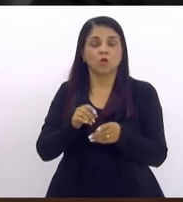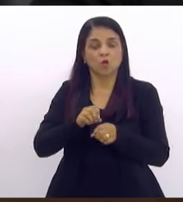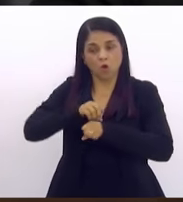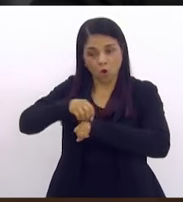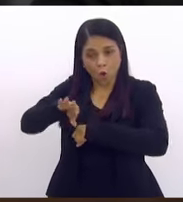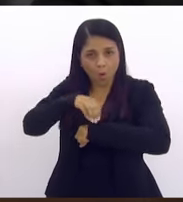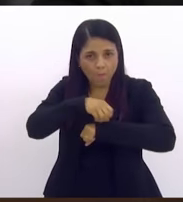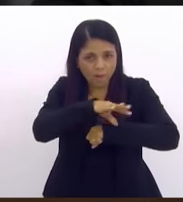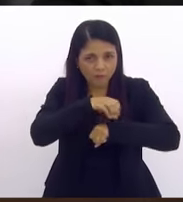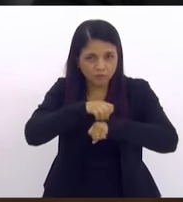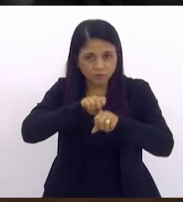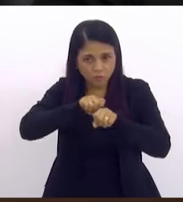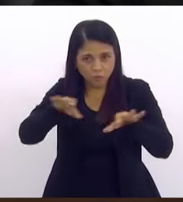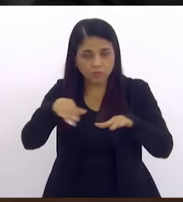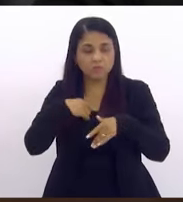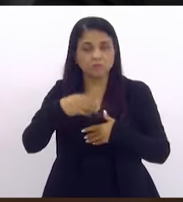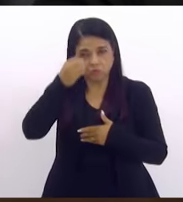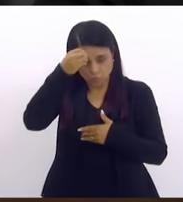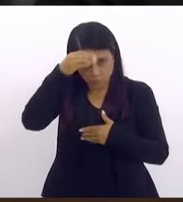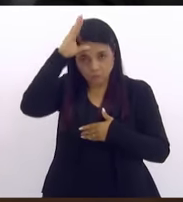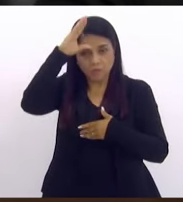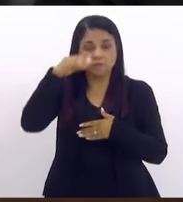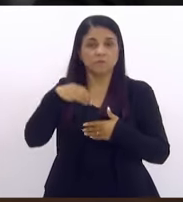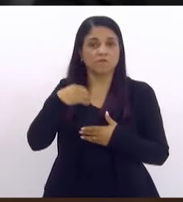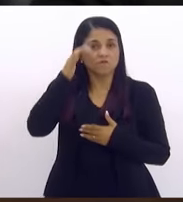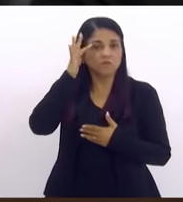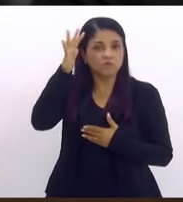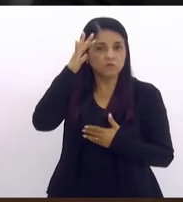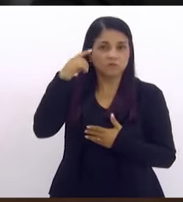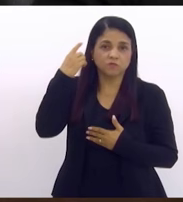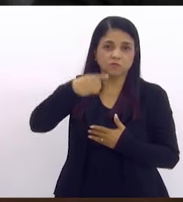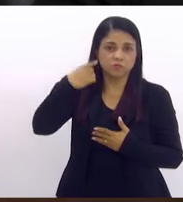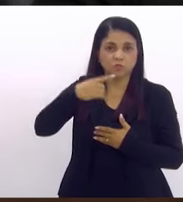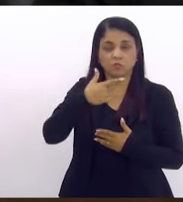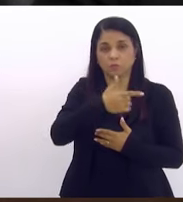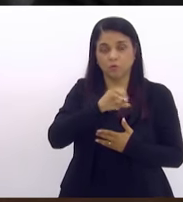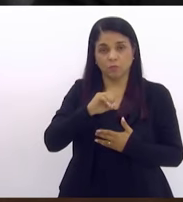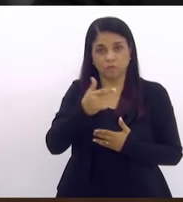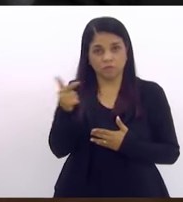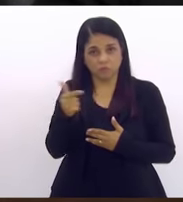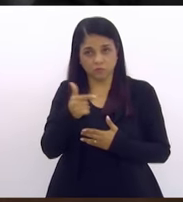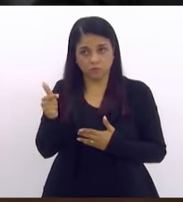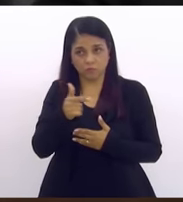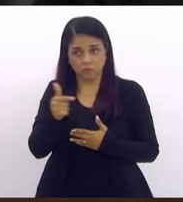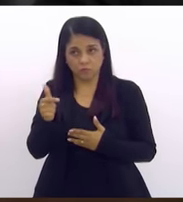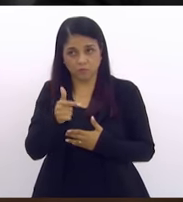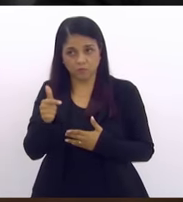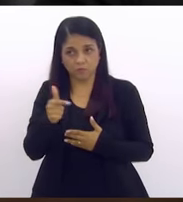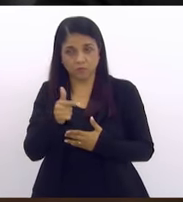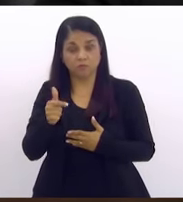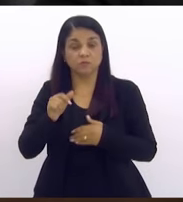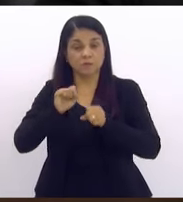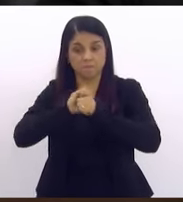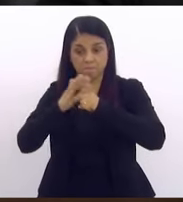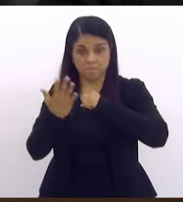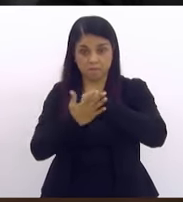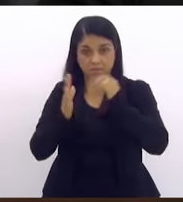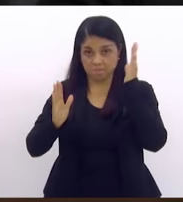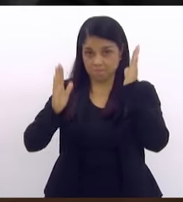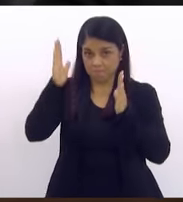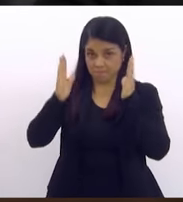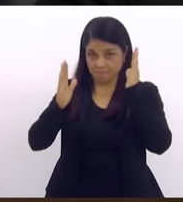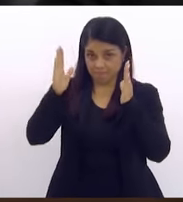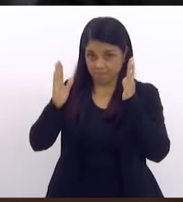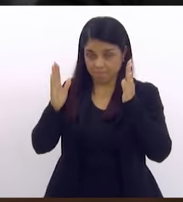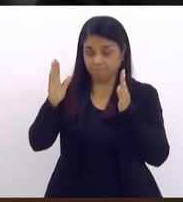seus conhecimentos na área da filosofia do direito no ano de 2022 em plena pandemia da